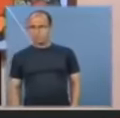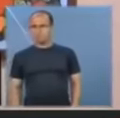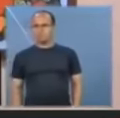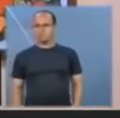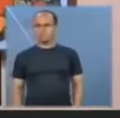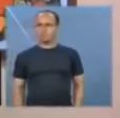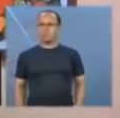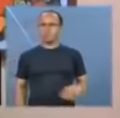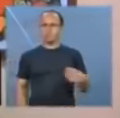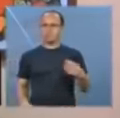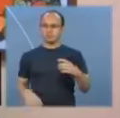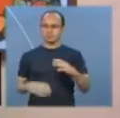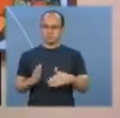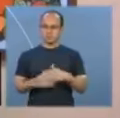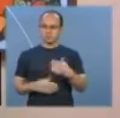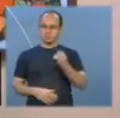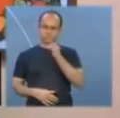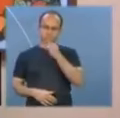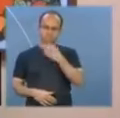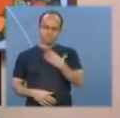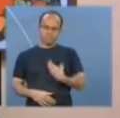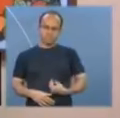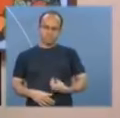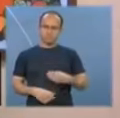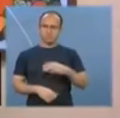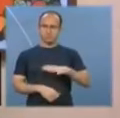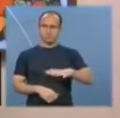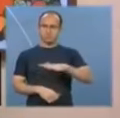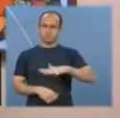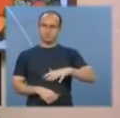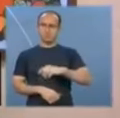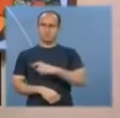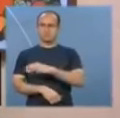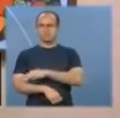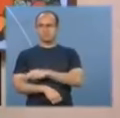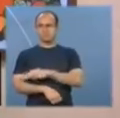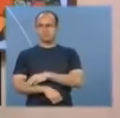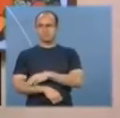que todos nós lamentamos que passa o município de Mossoró com esse coronavírus.